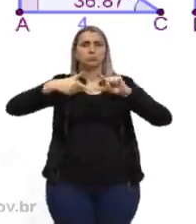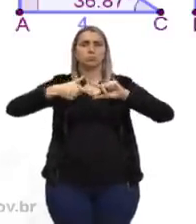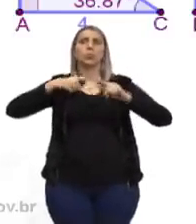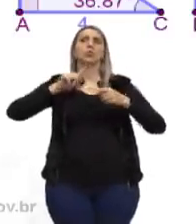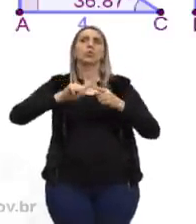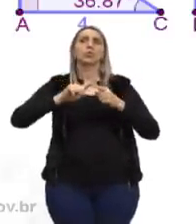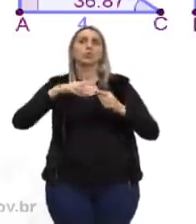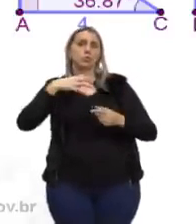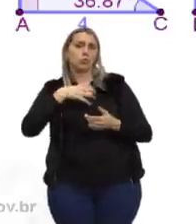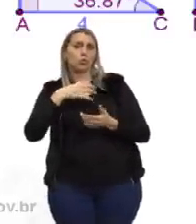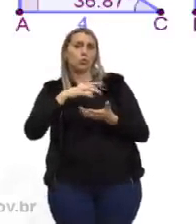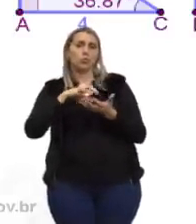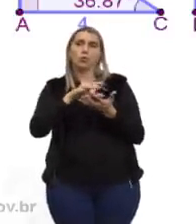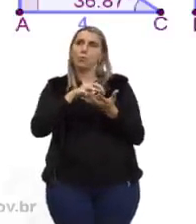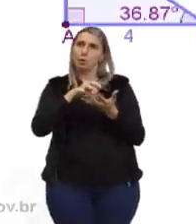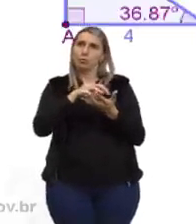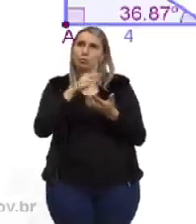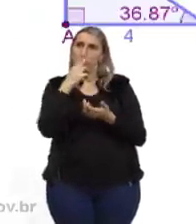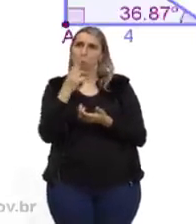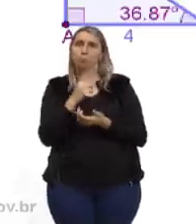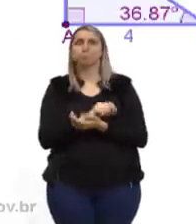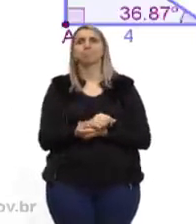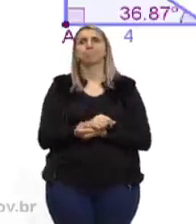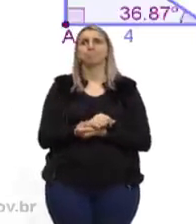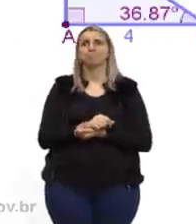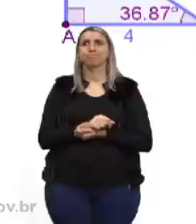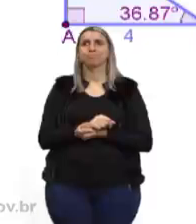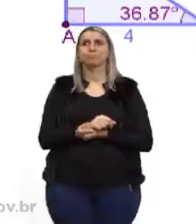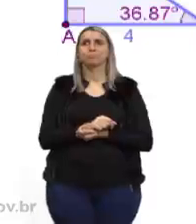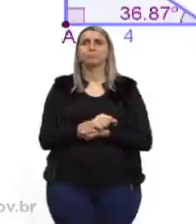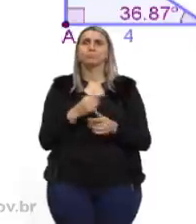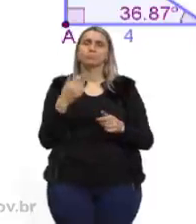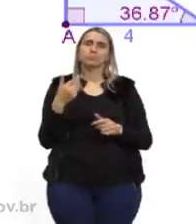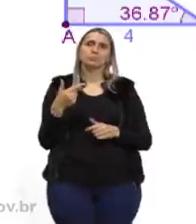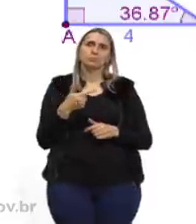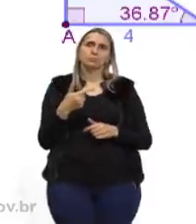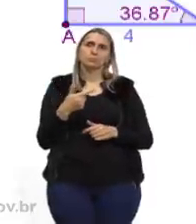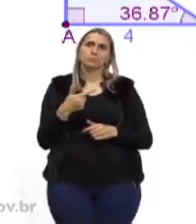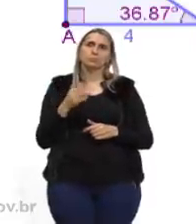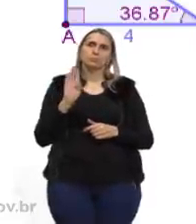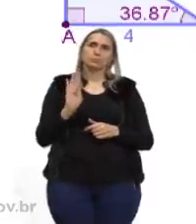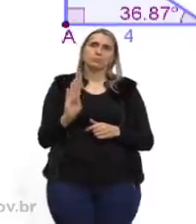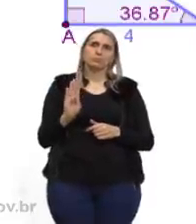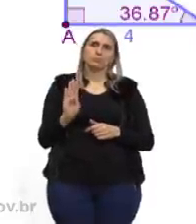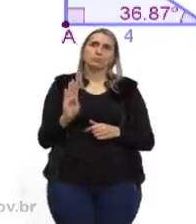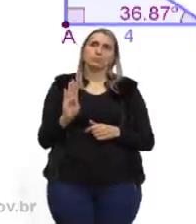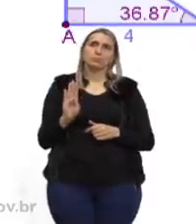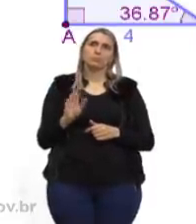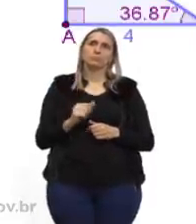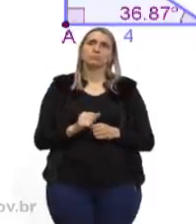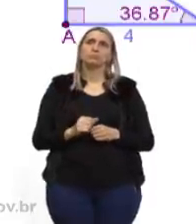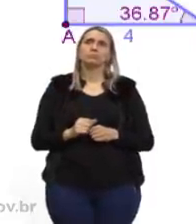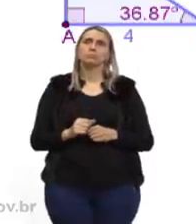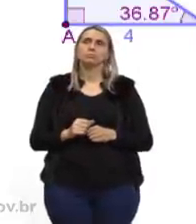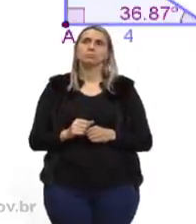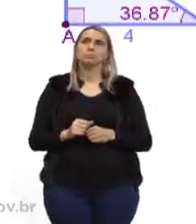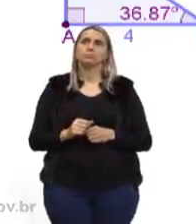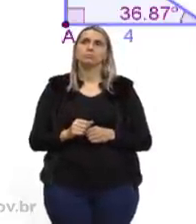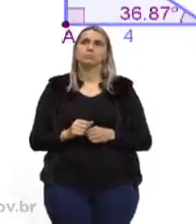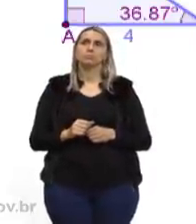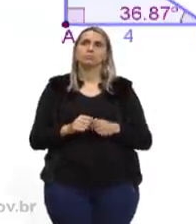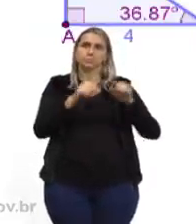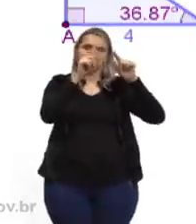mesmo formato, certo? A segunda alternativa para nós analisarmos era: